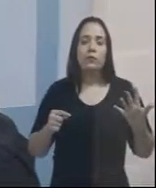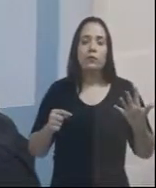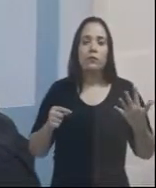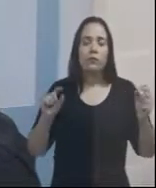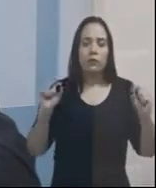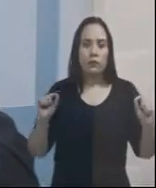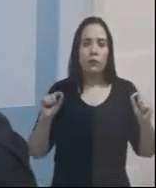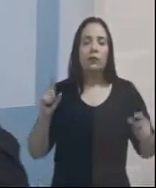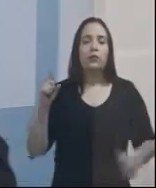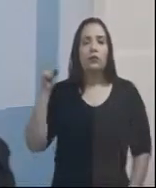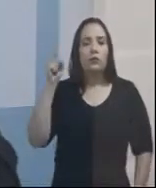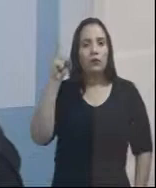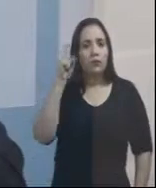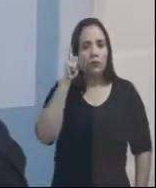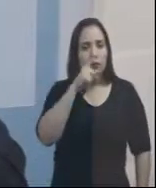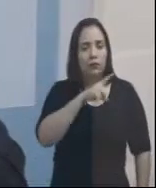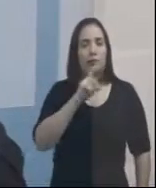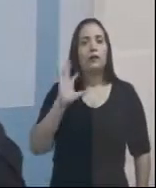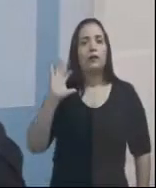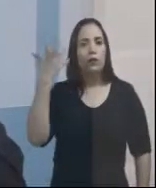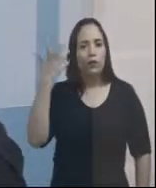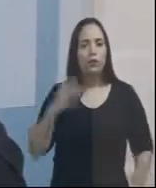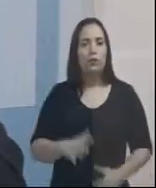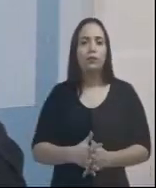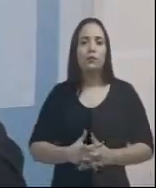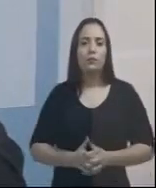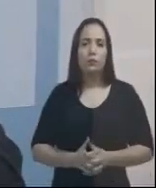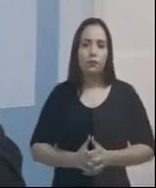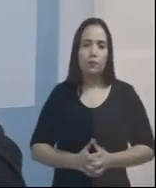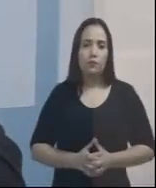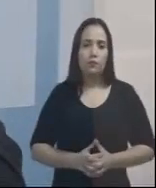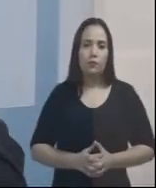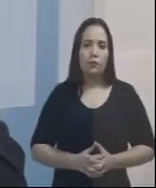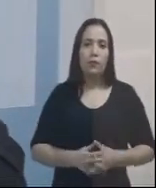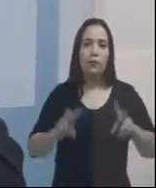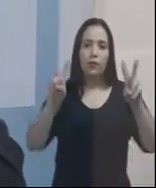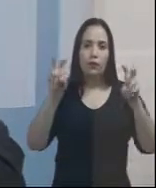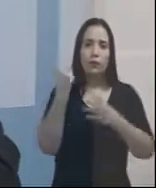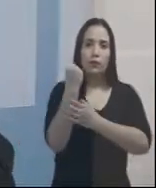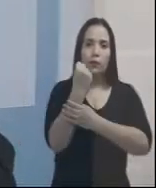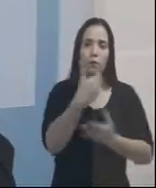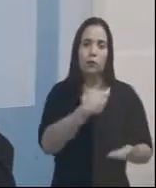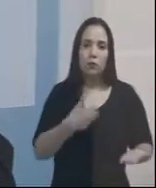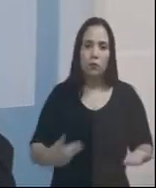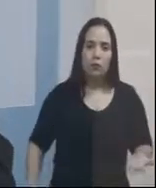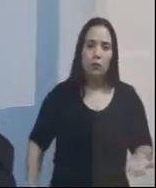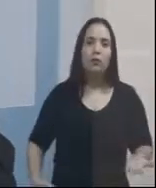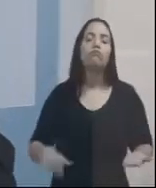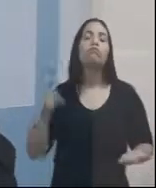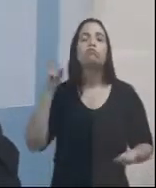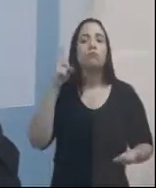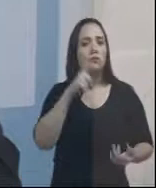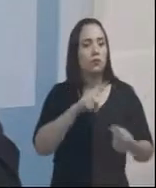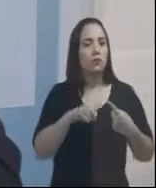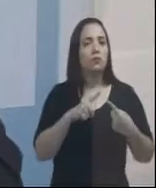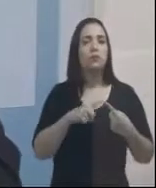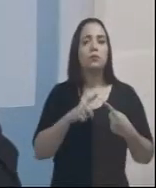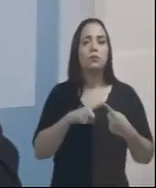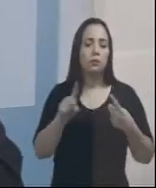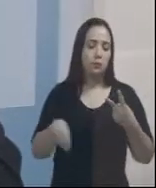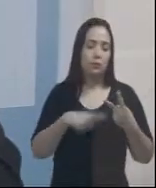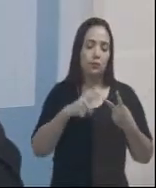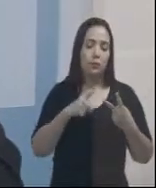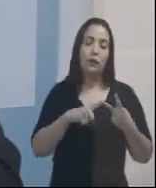são dificílimas de ser resolvidas. A questão da segurança pública é uma, tá? A questão